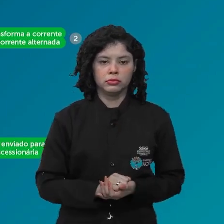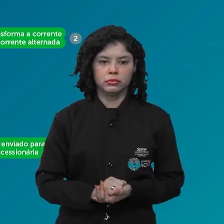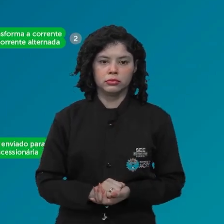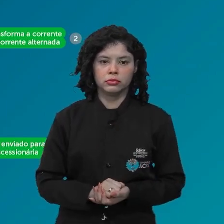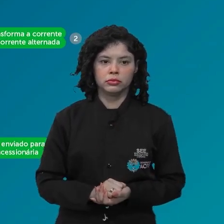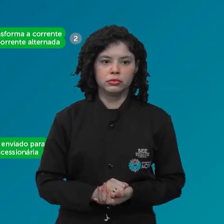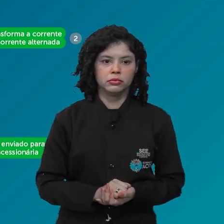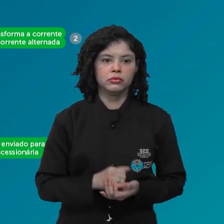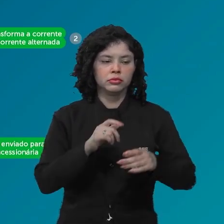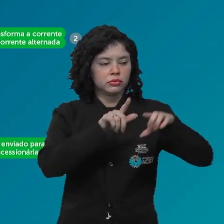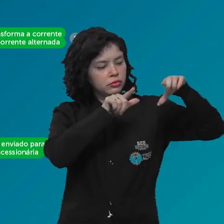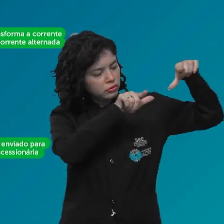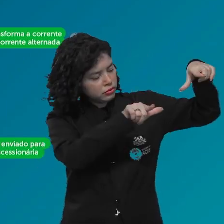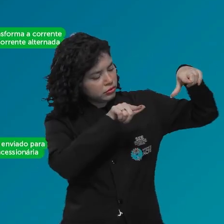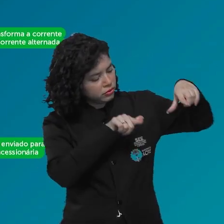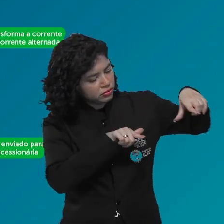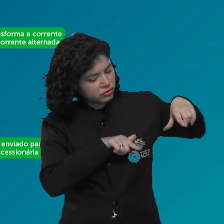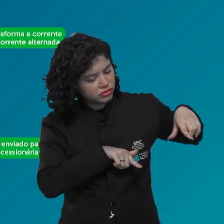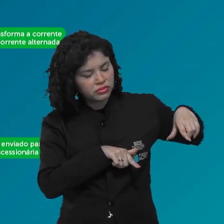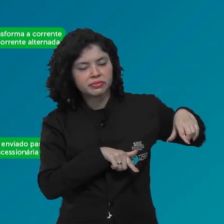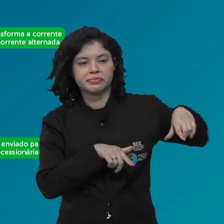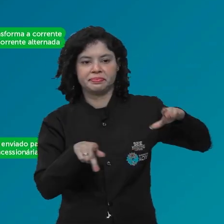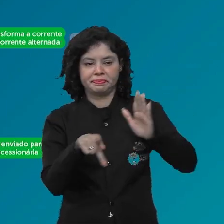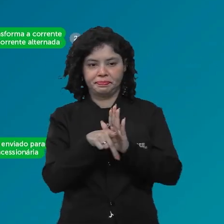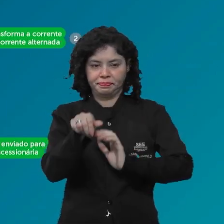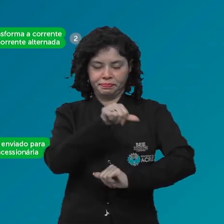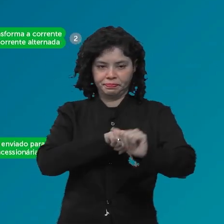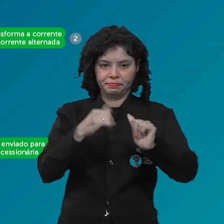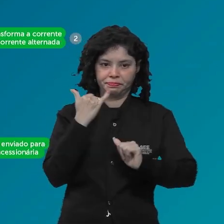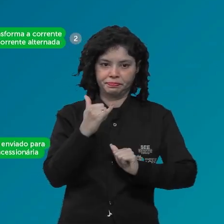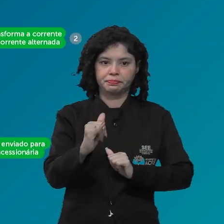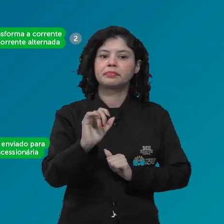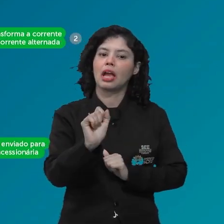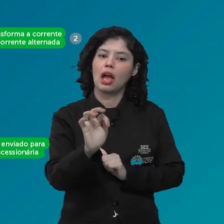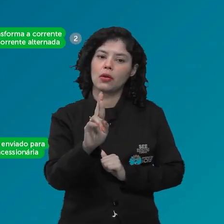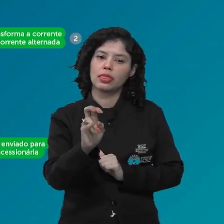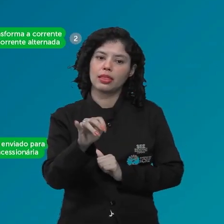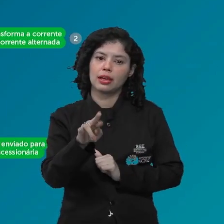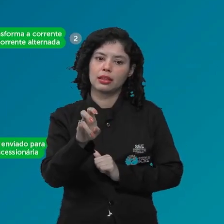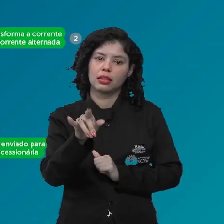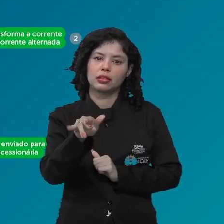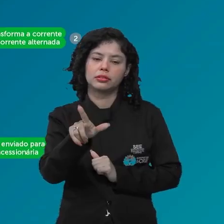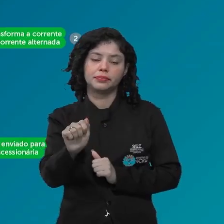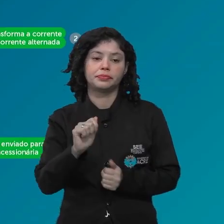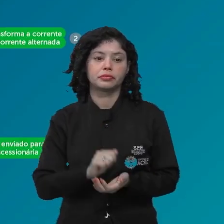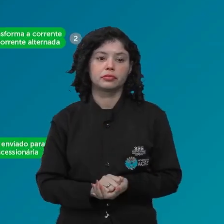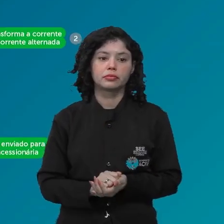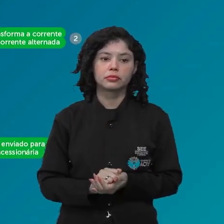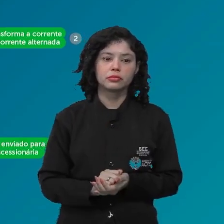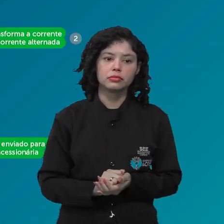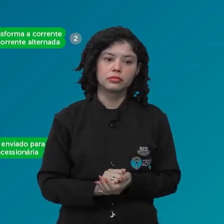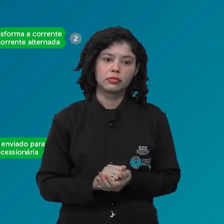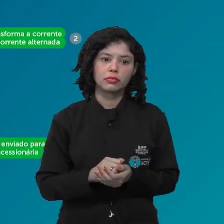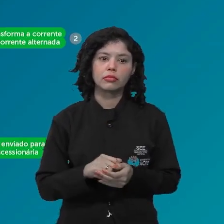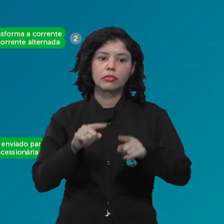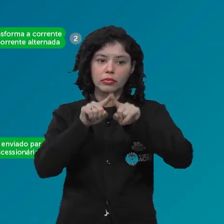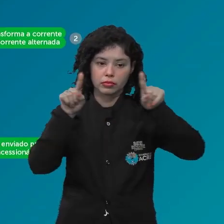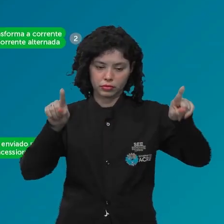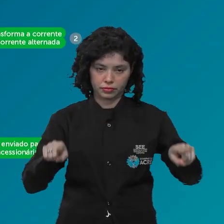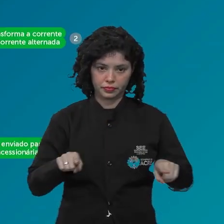corrente que está aqui na placa solar, em corrente alternada. E aí ele vai vir aqui para o quadro